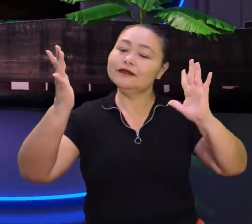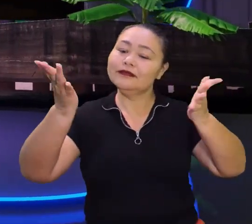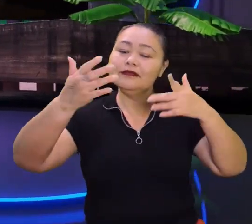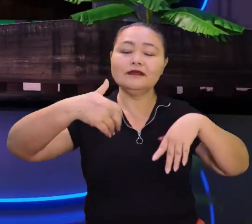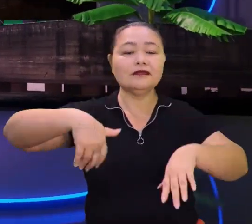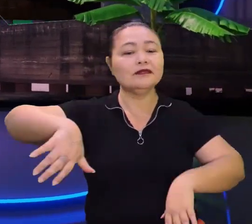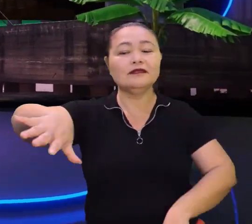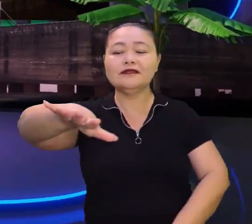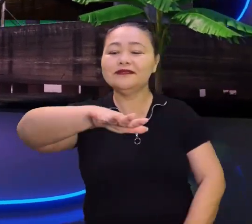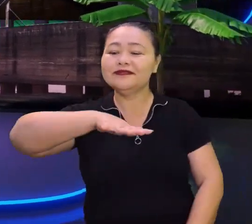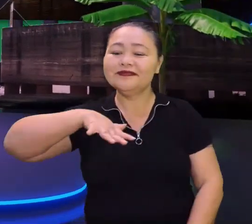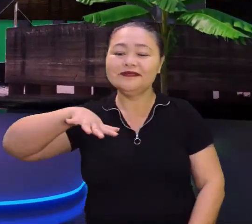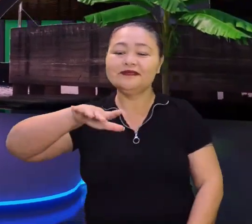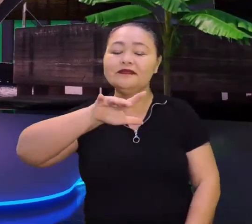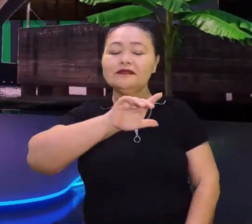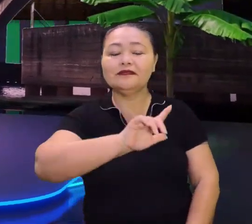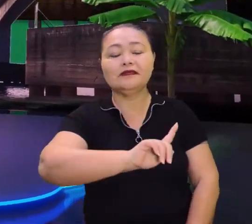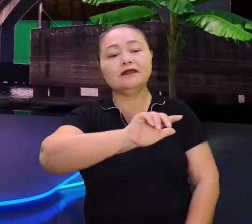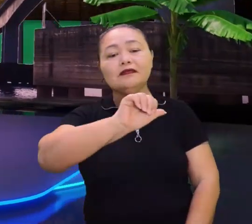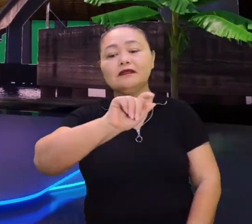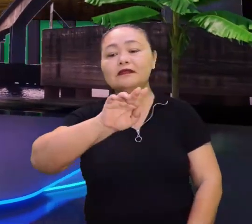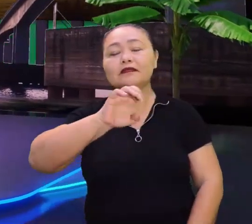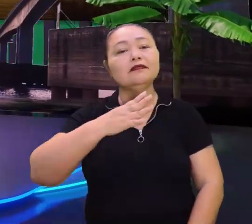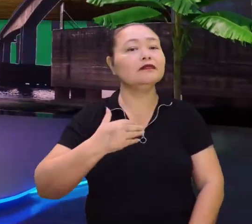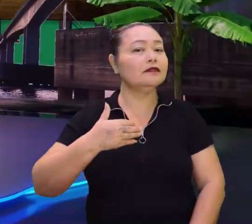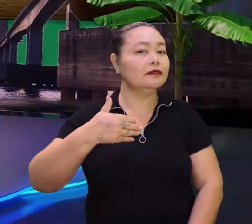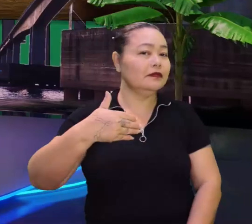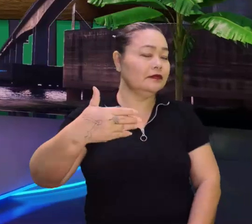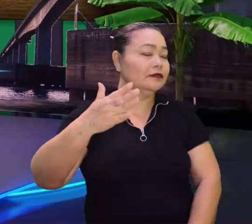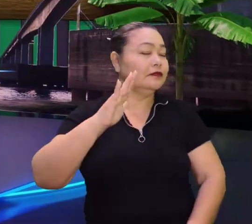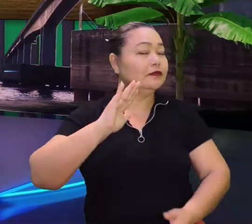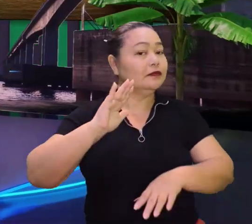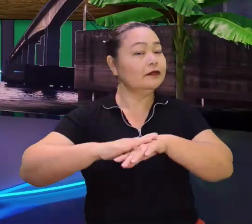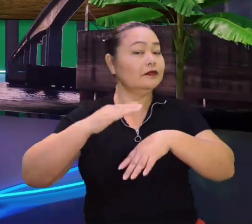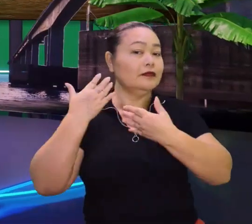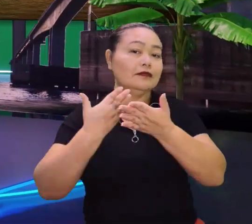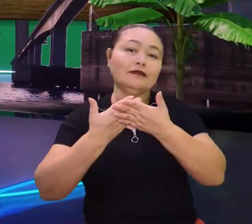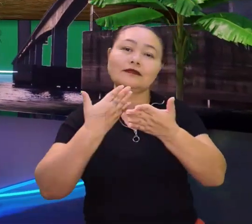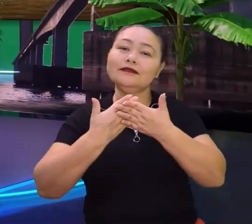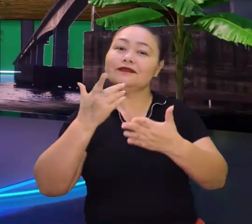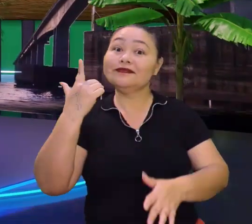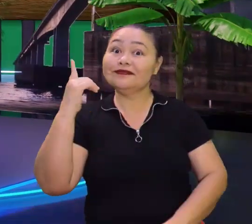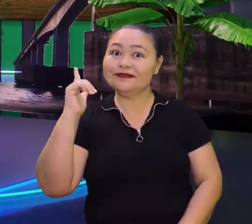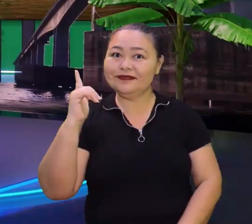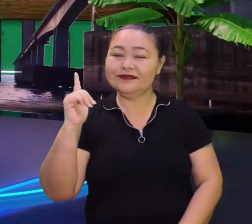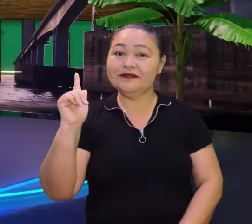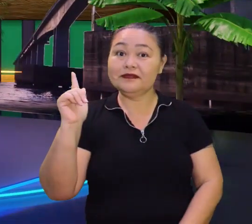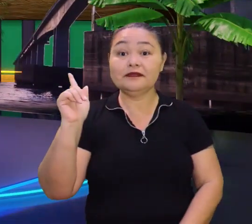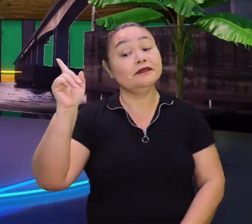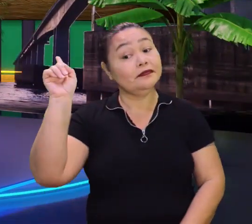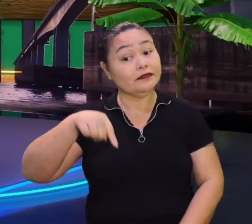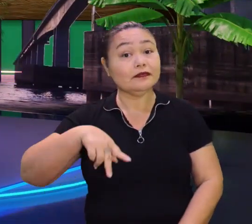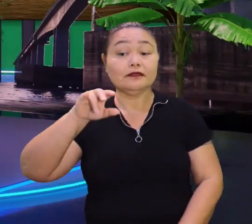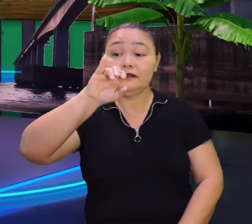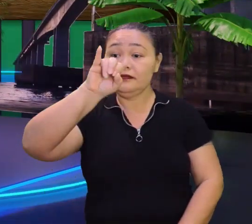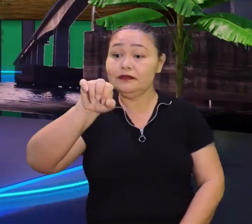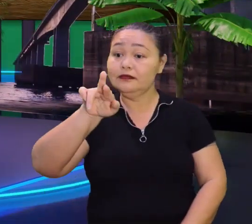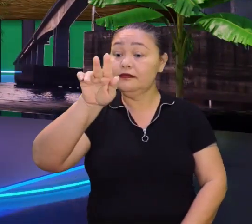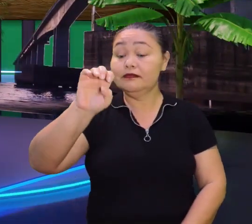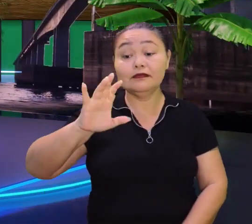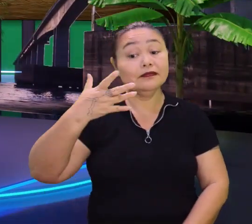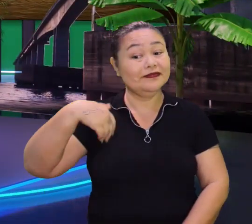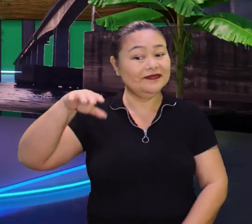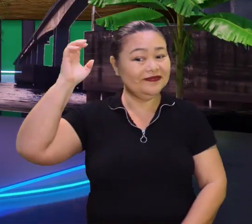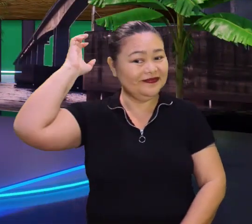Salve, salve, galera! Vamos iniciar aí mais uma aula de geografia. Eu, professor